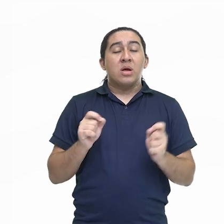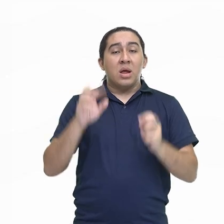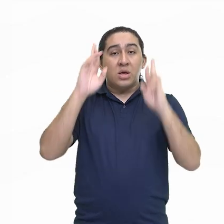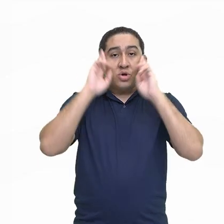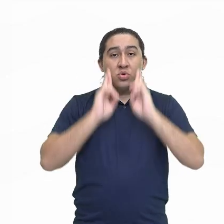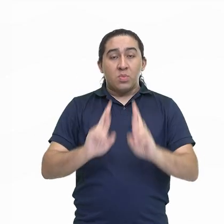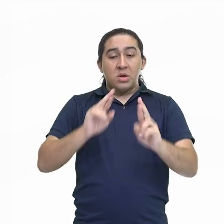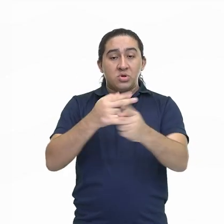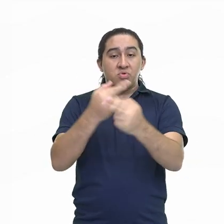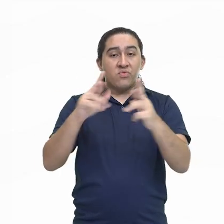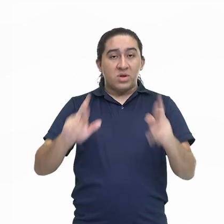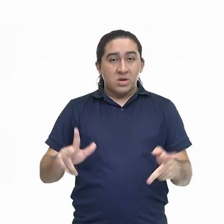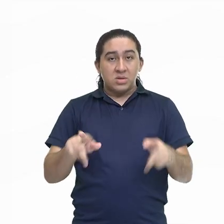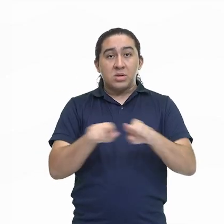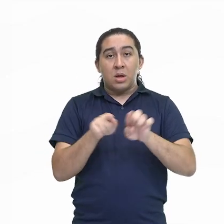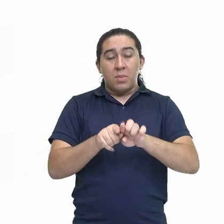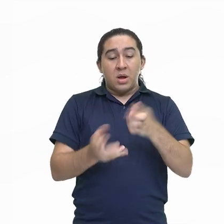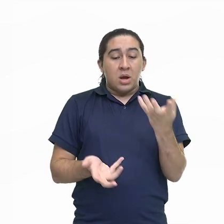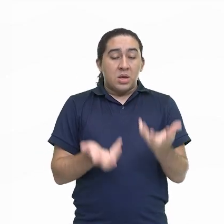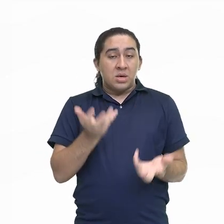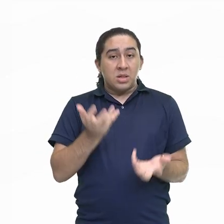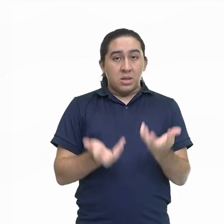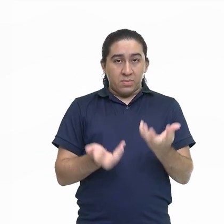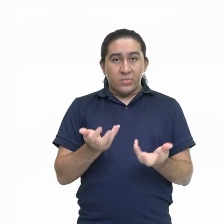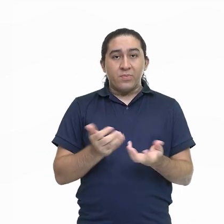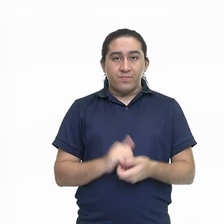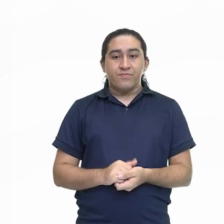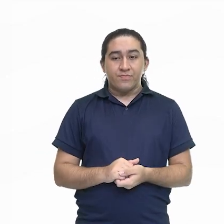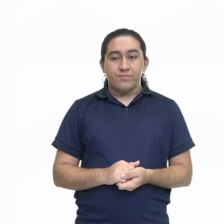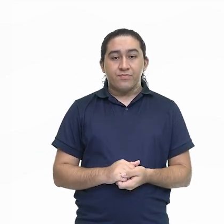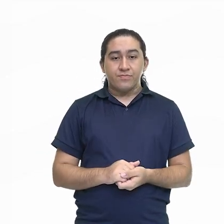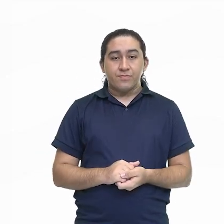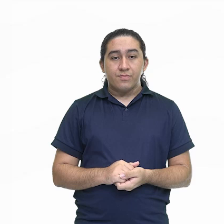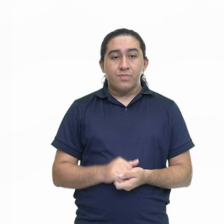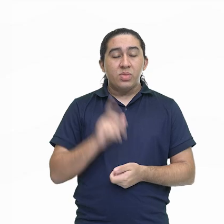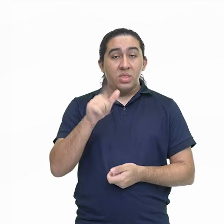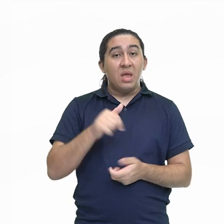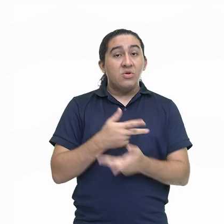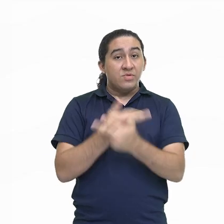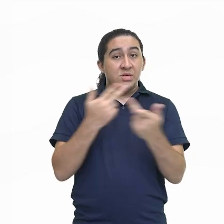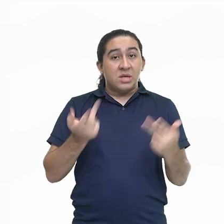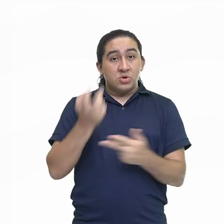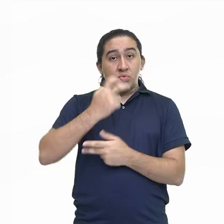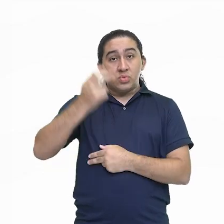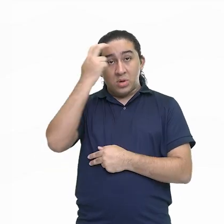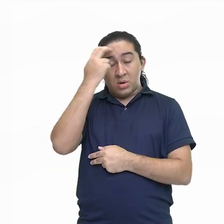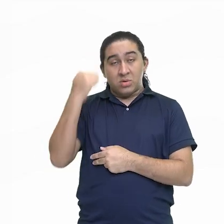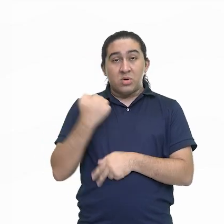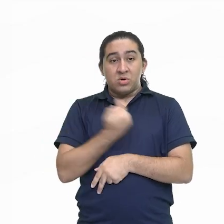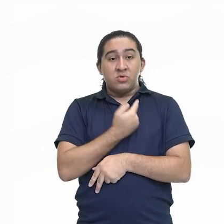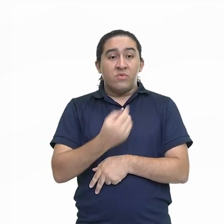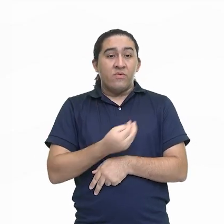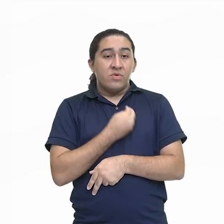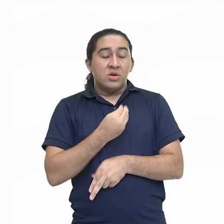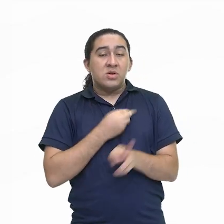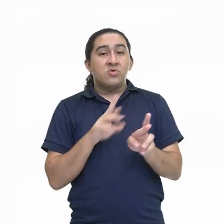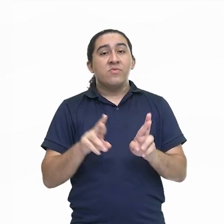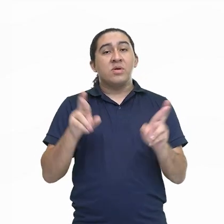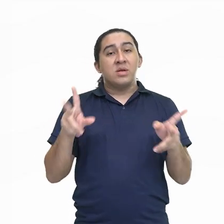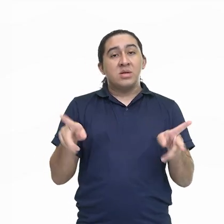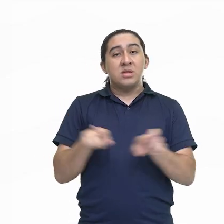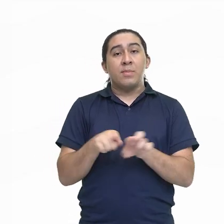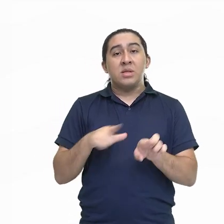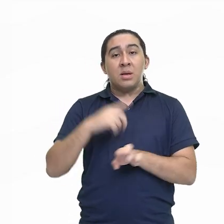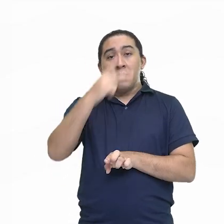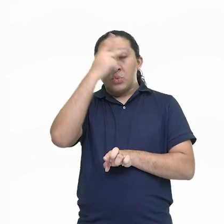respeito às diferenças e a convivência harmoniosa. Então, essa aí é a diversidade cultural. Nós vivemos de forma diferenciada,